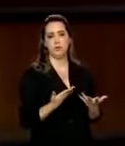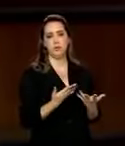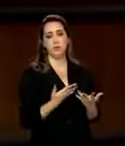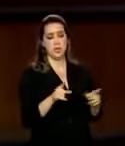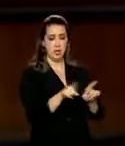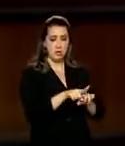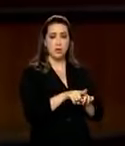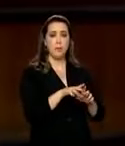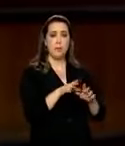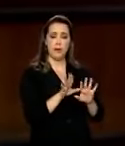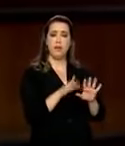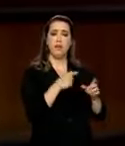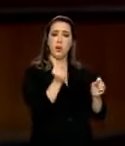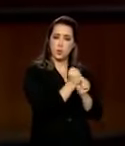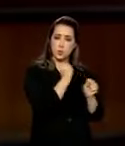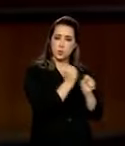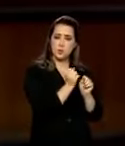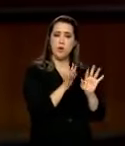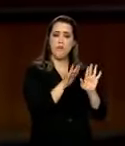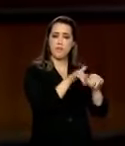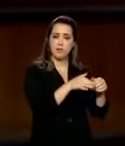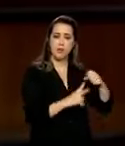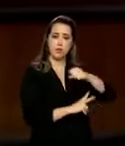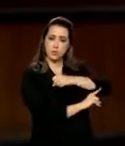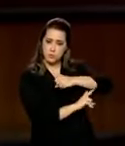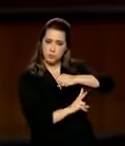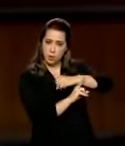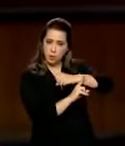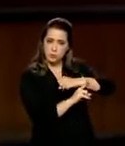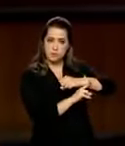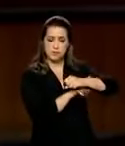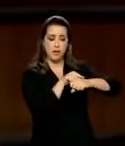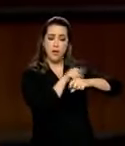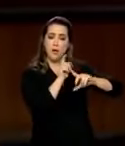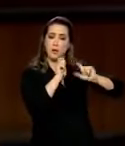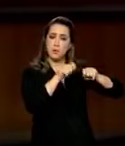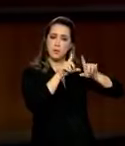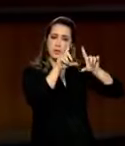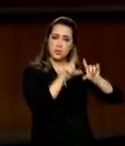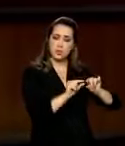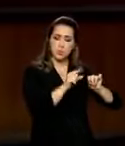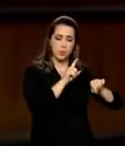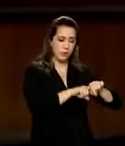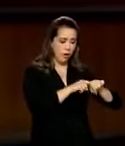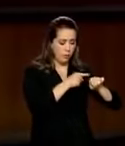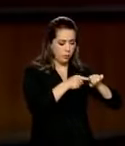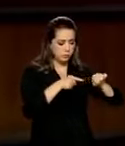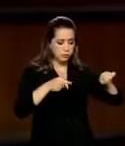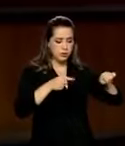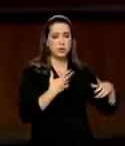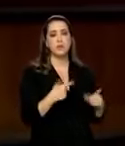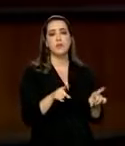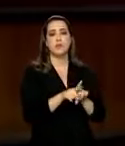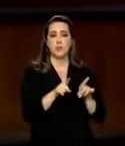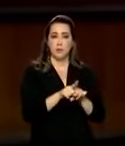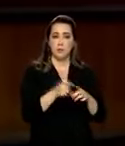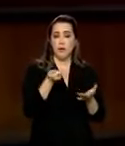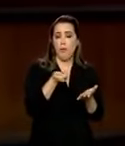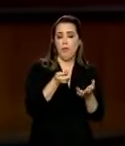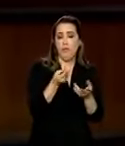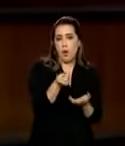pontes. Quando você fala em ponte, você diminui o tempo de percurso e diminui também o